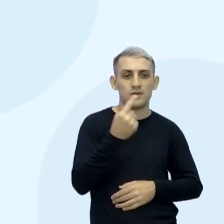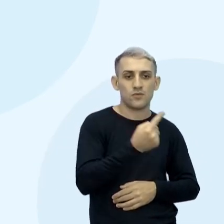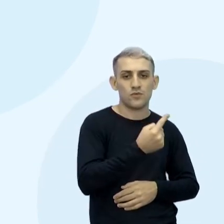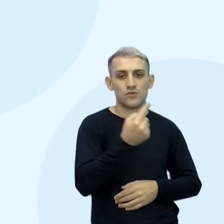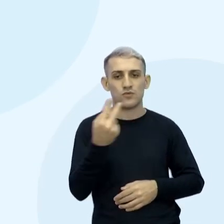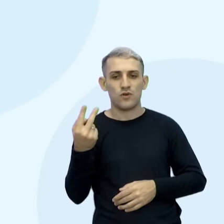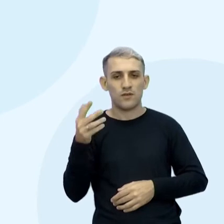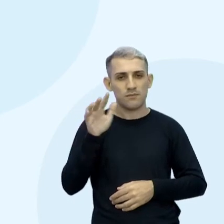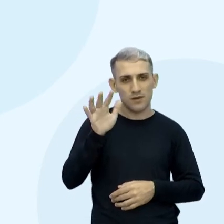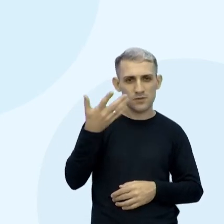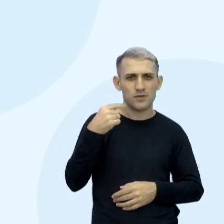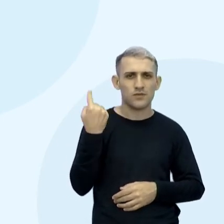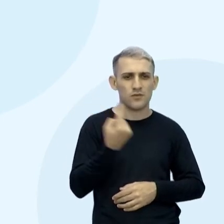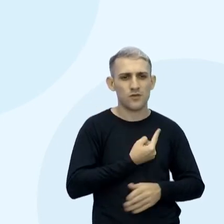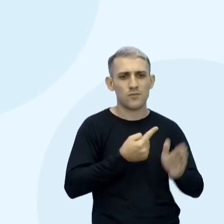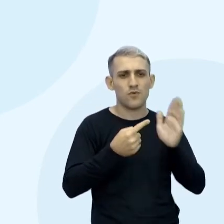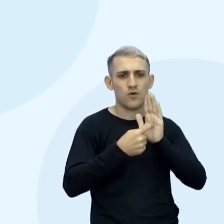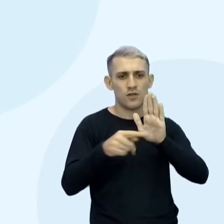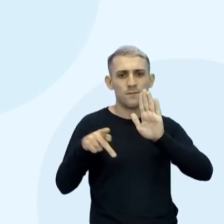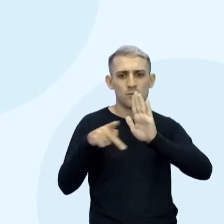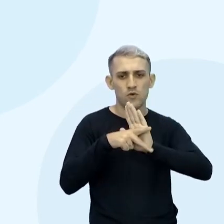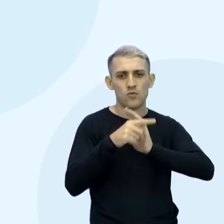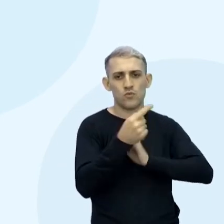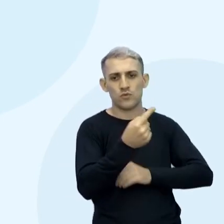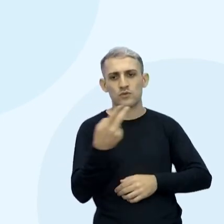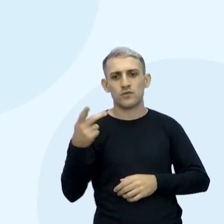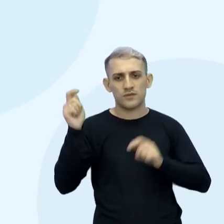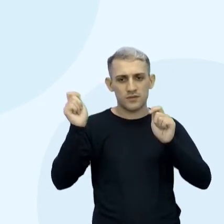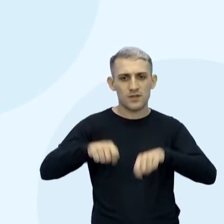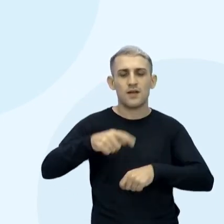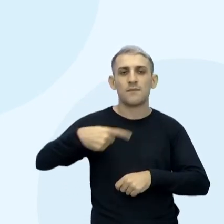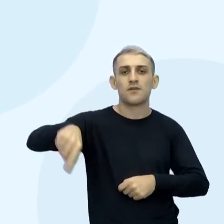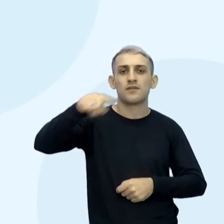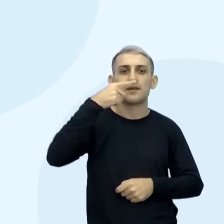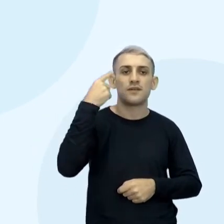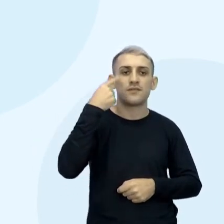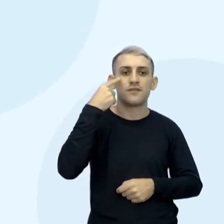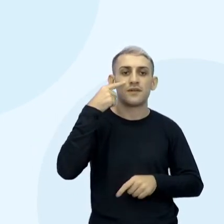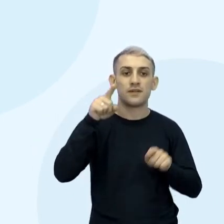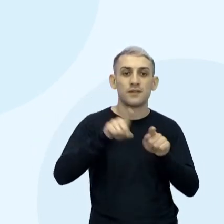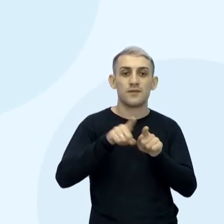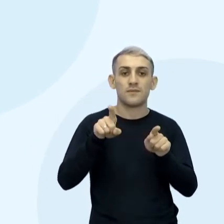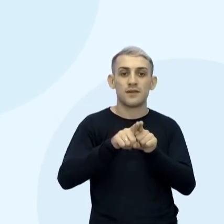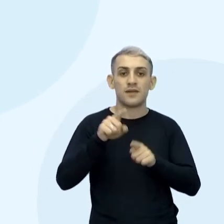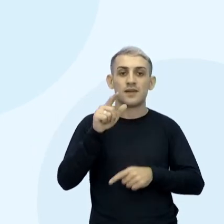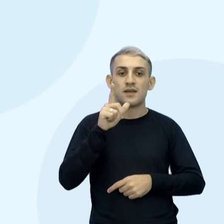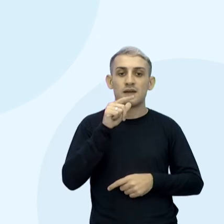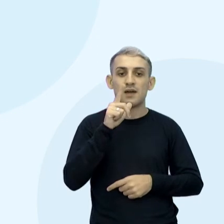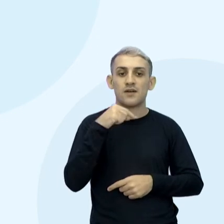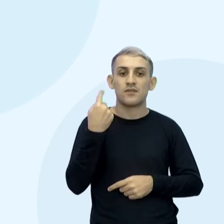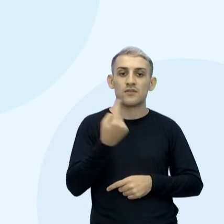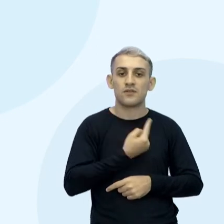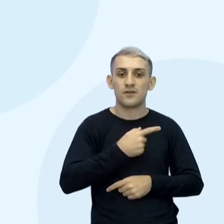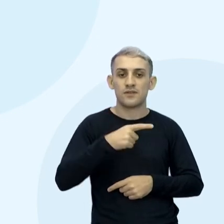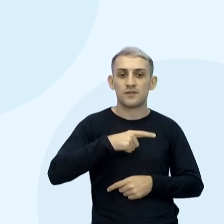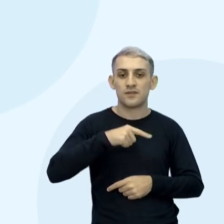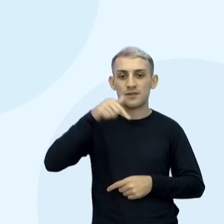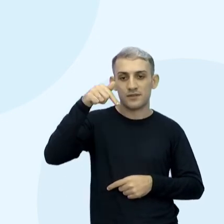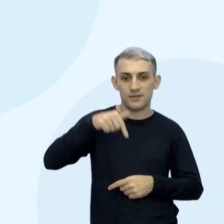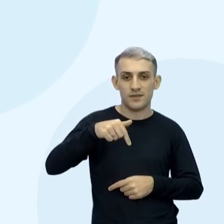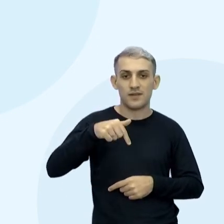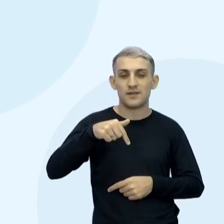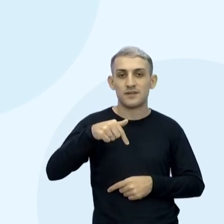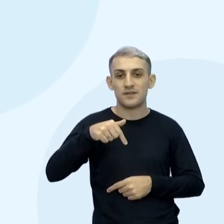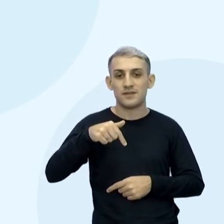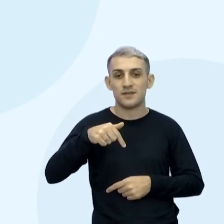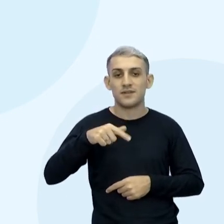verdade, a gente coloca aí o ácido como 2, para vocês verem. A água, né, a gente tem um pH neutro. E olha,